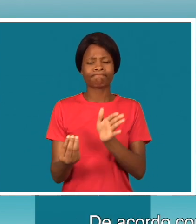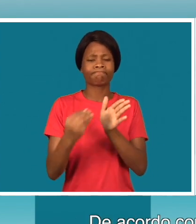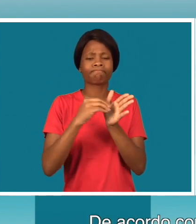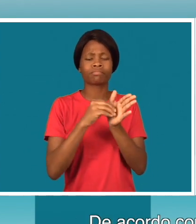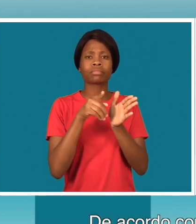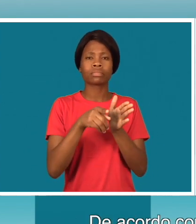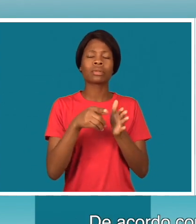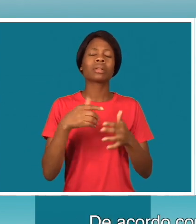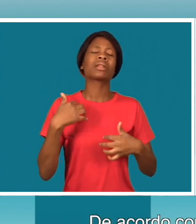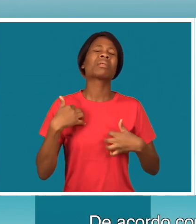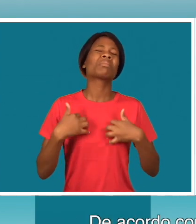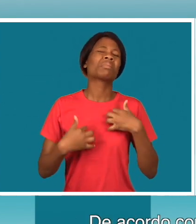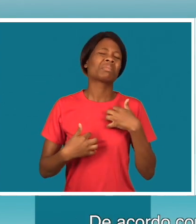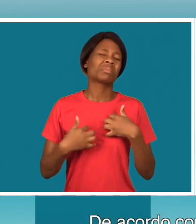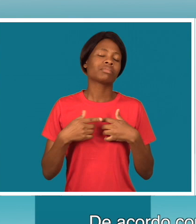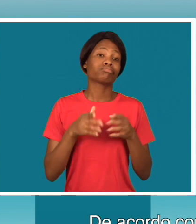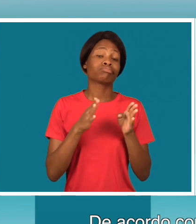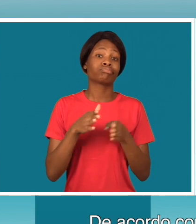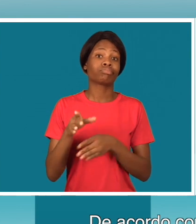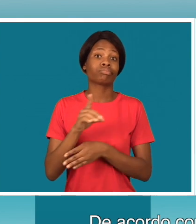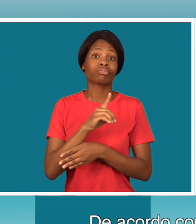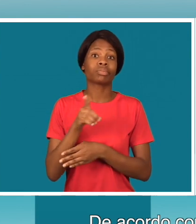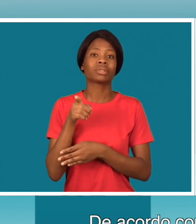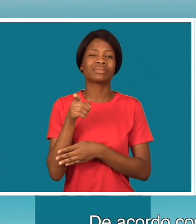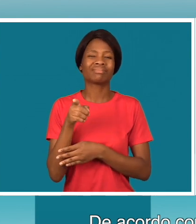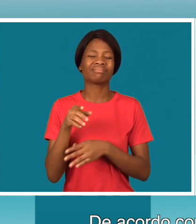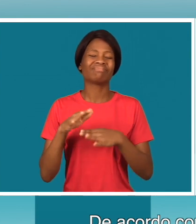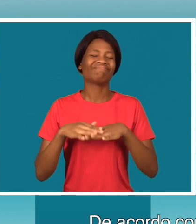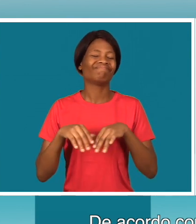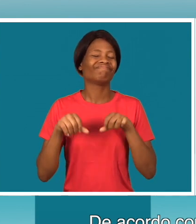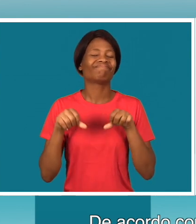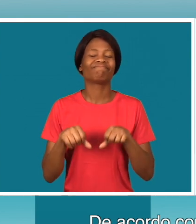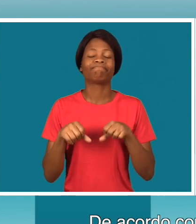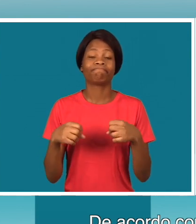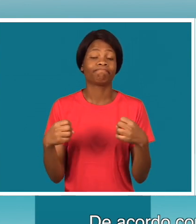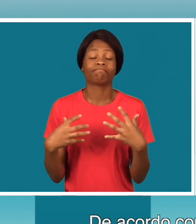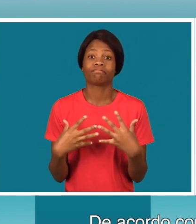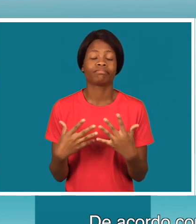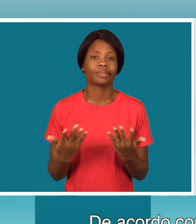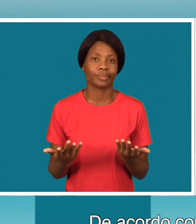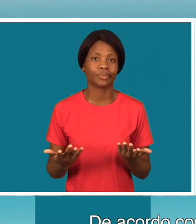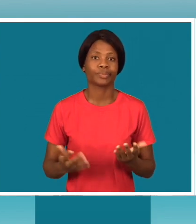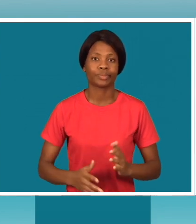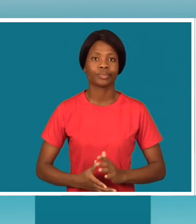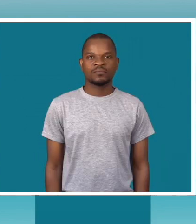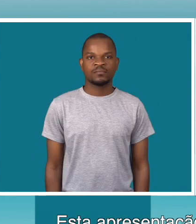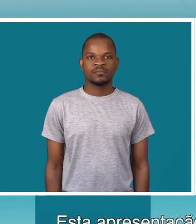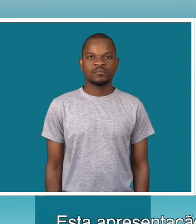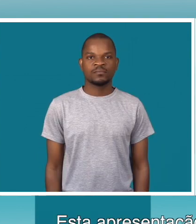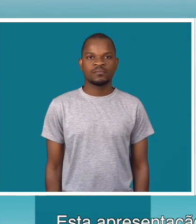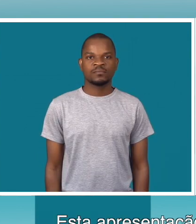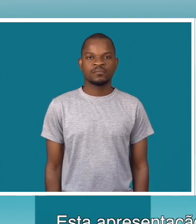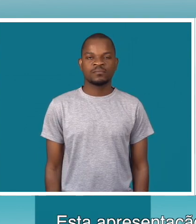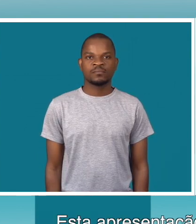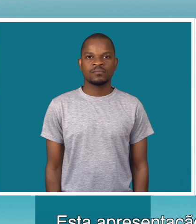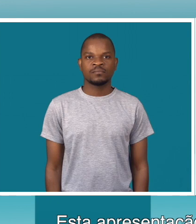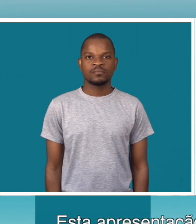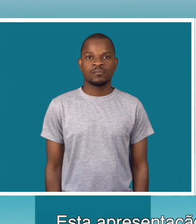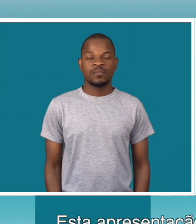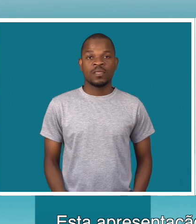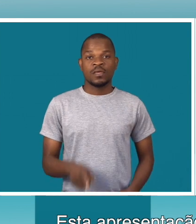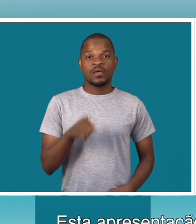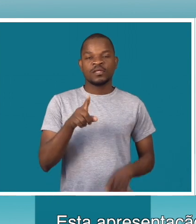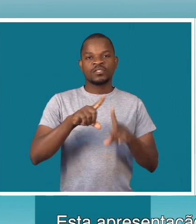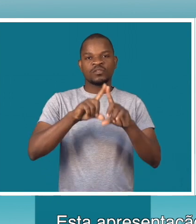de acordo com este documento um quadro do hiv em pessoas com deficiência é crítico essa apresentação para